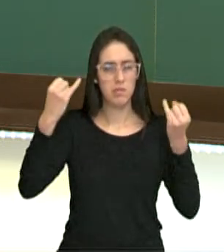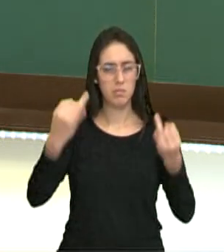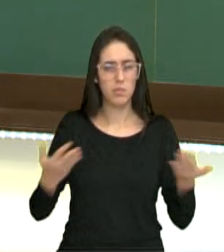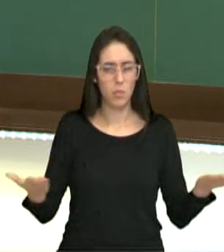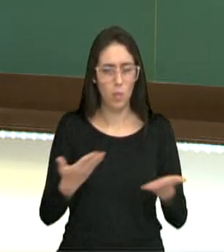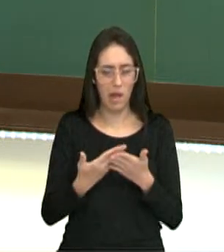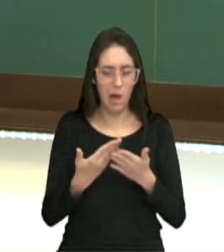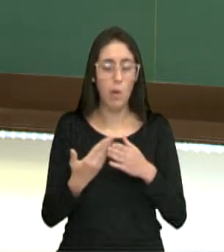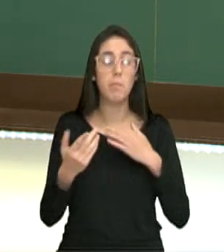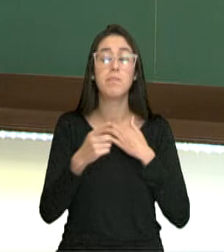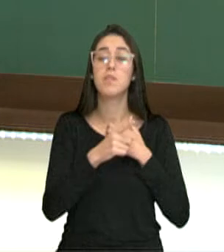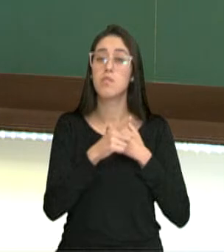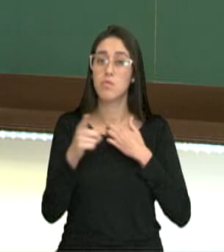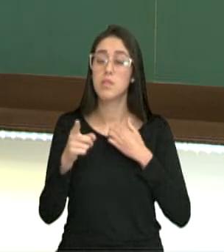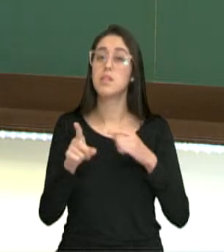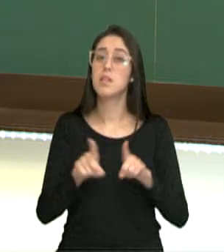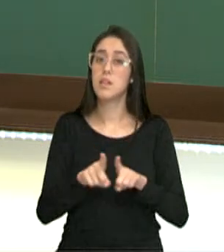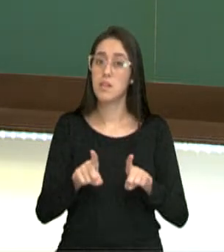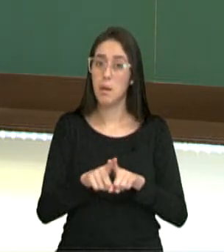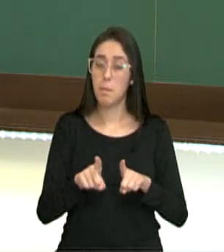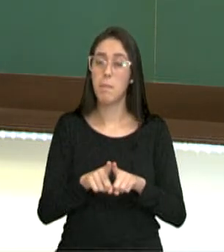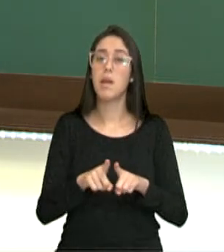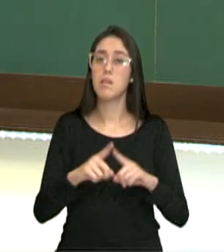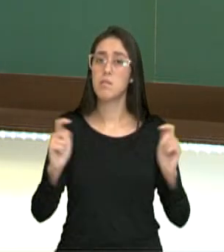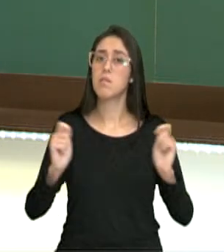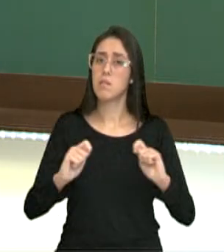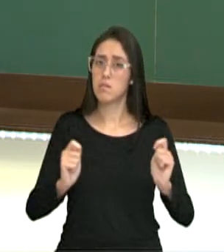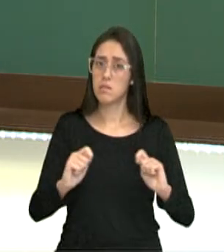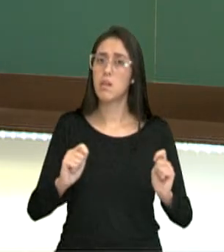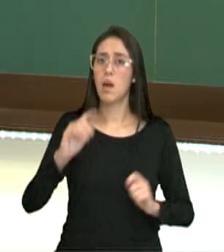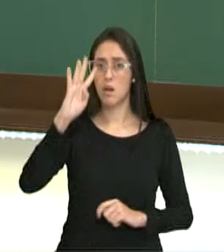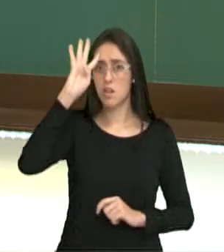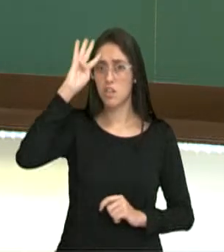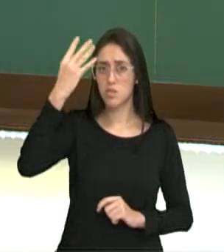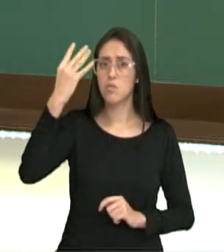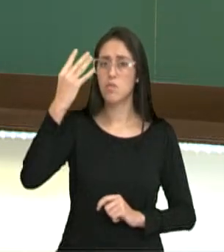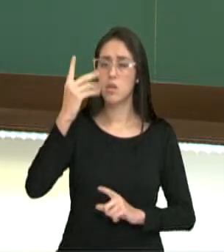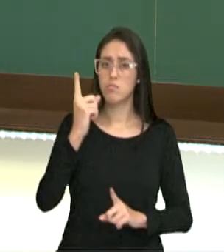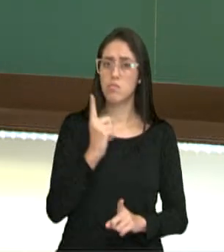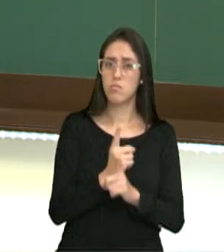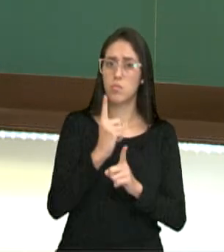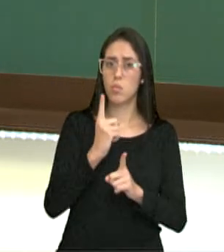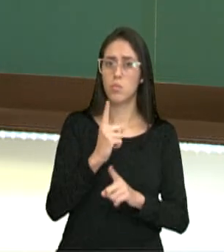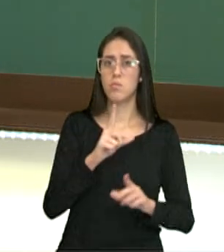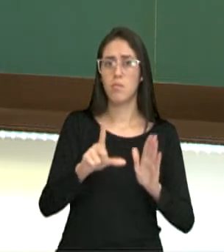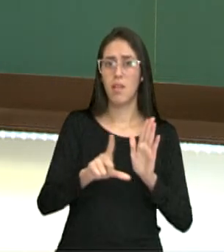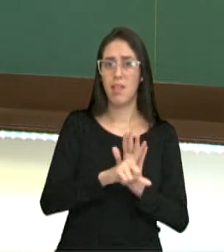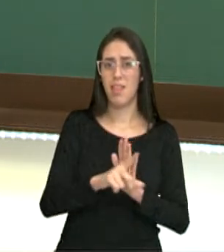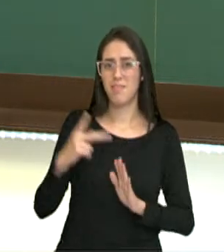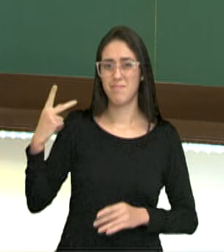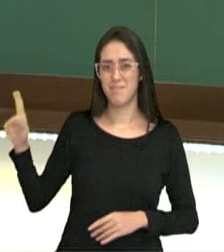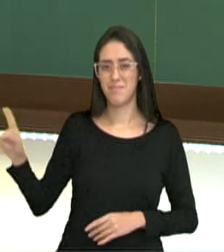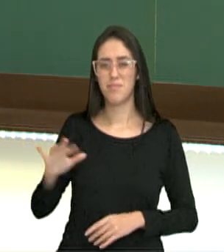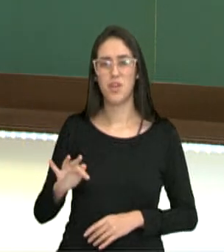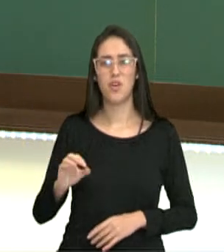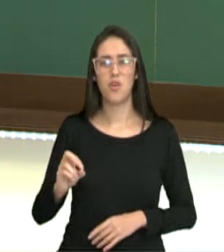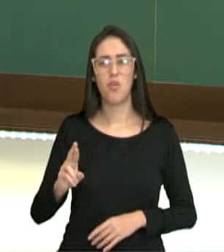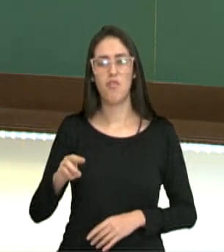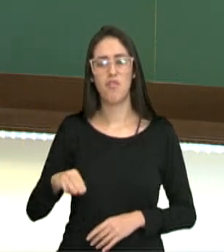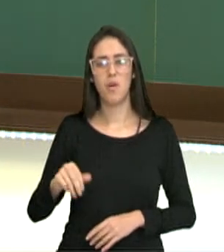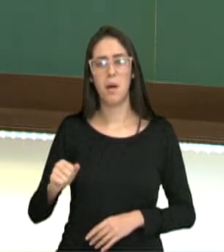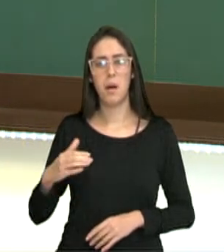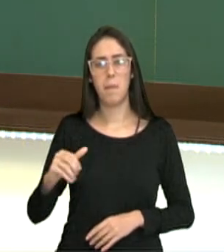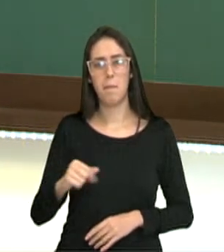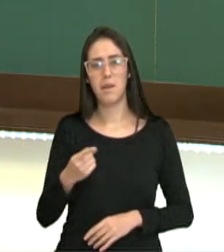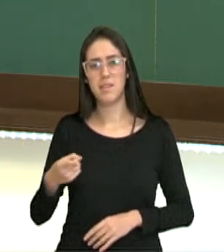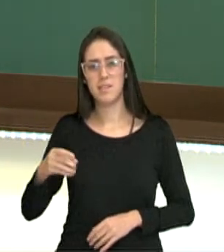aula, você também tem capacidade de formar, né, uma lei de formação. Você pode somar